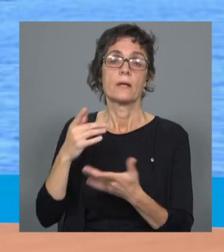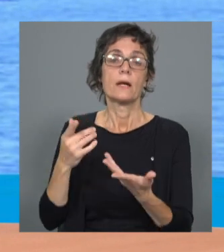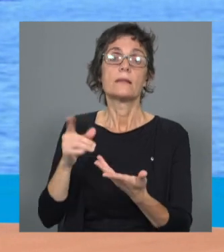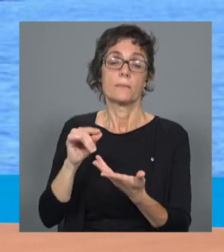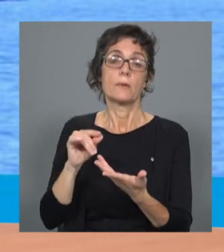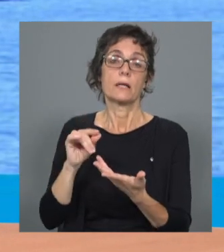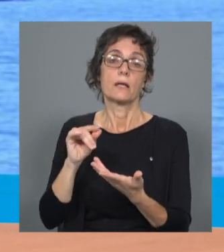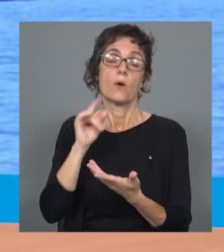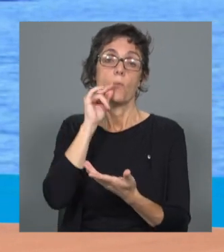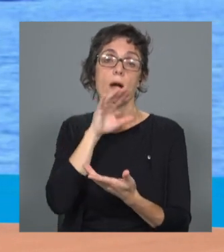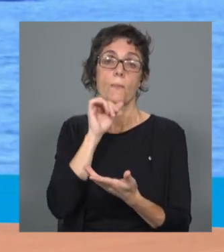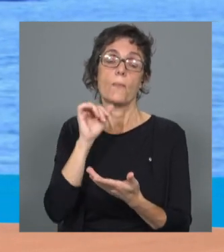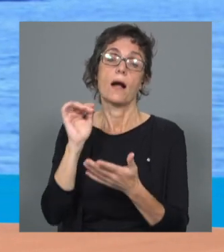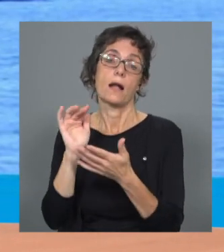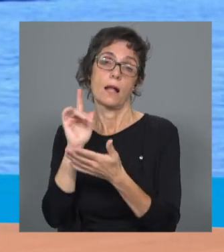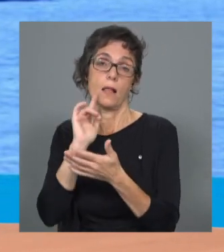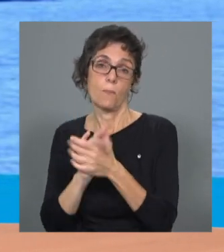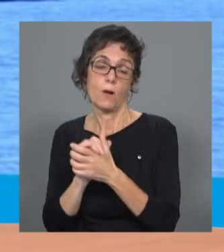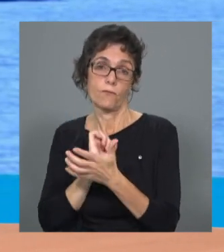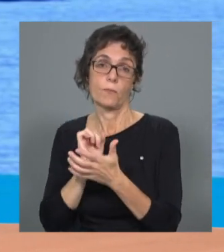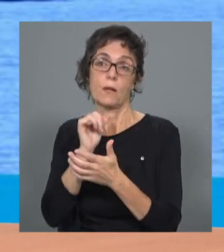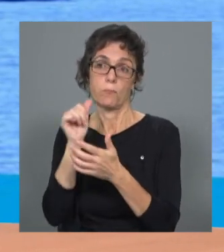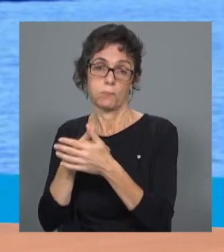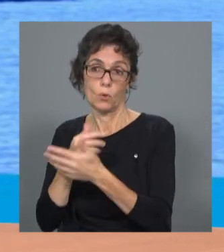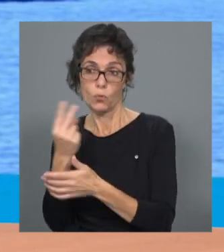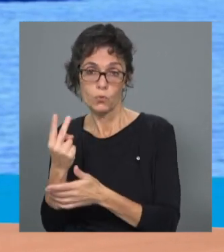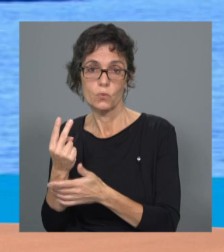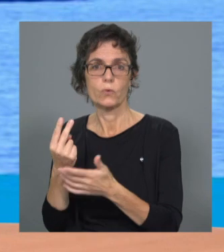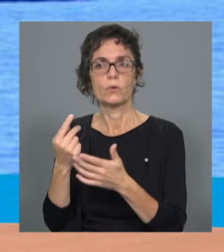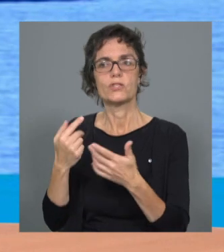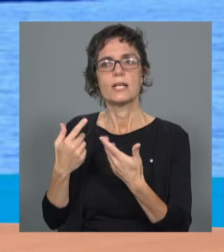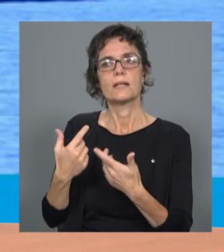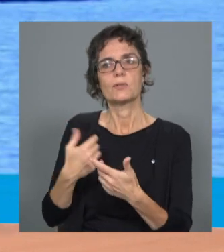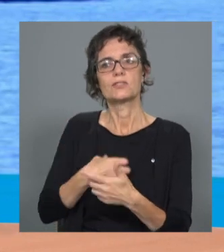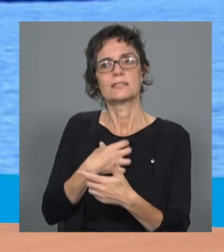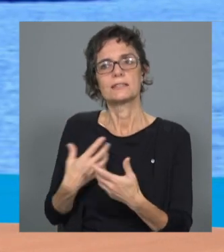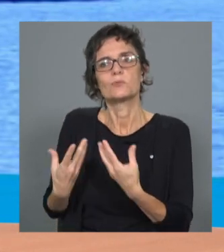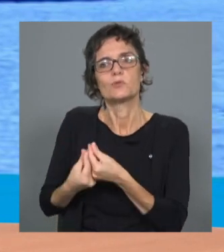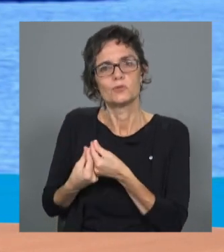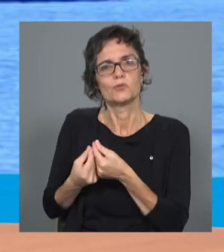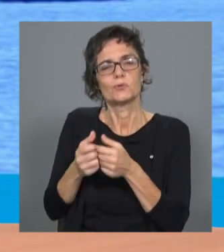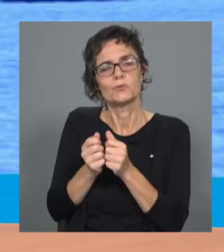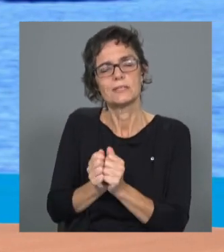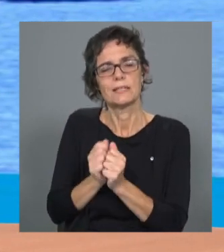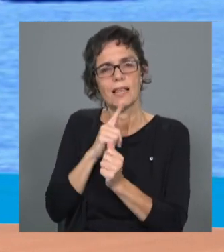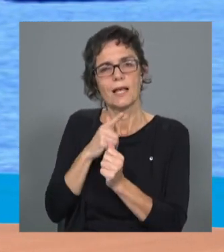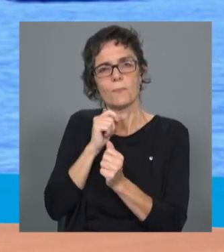uma ajuda bastante grande que eu tive. Minha esposa também me deu uma ajuda muito grande nisso, porque teve essa experiência também há não muito tempo